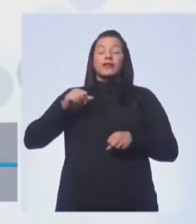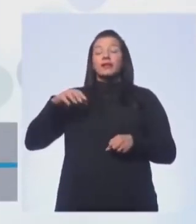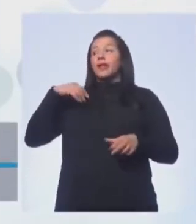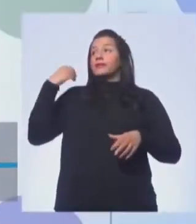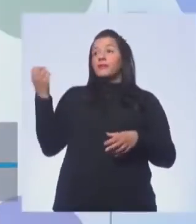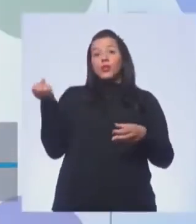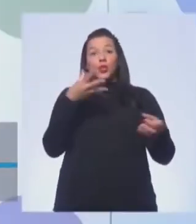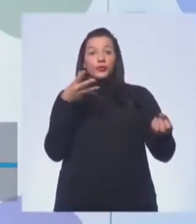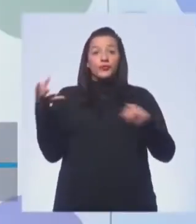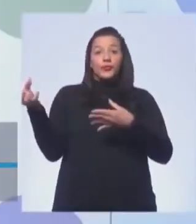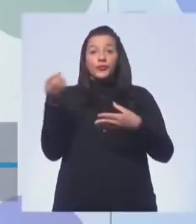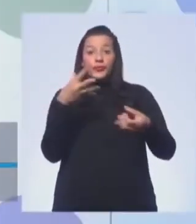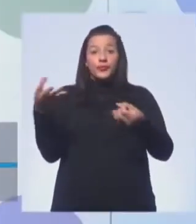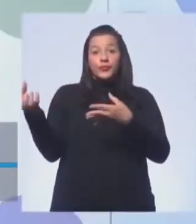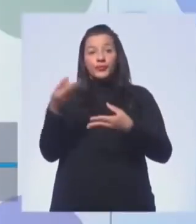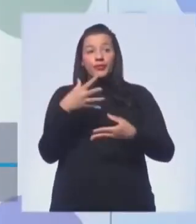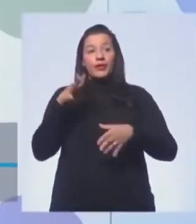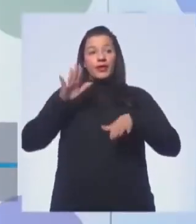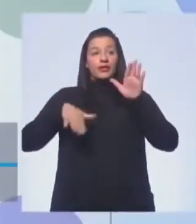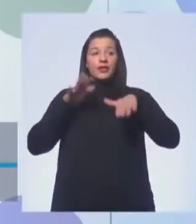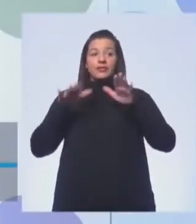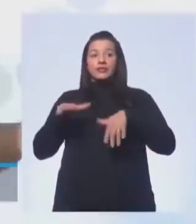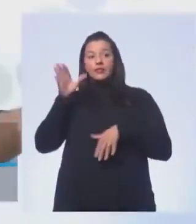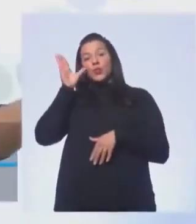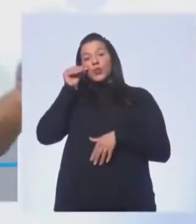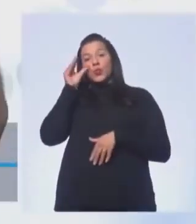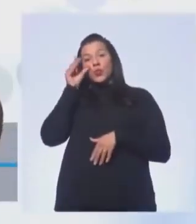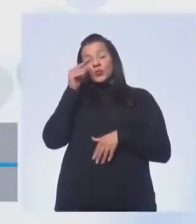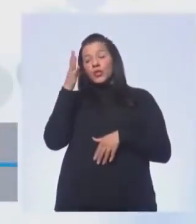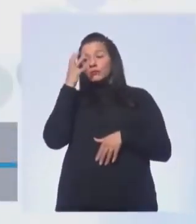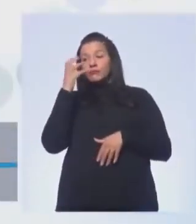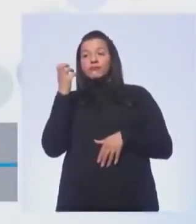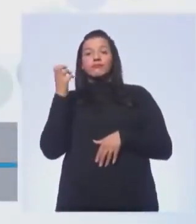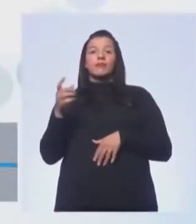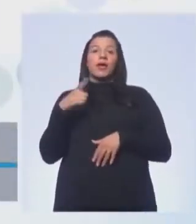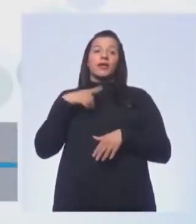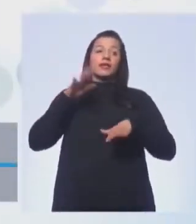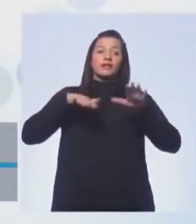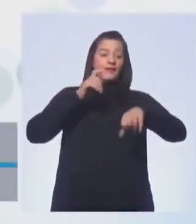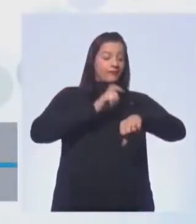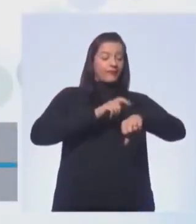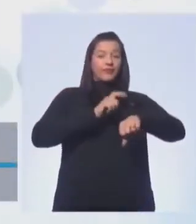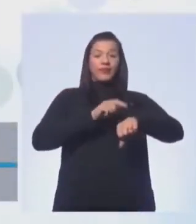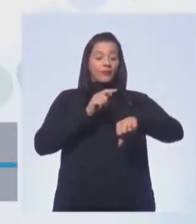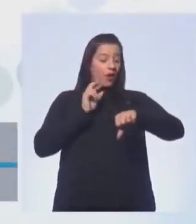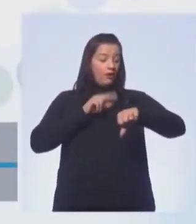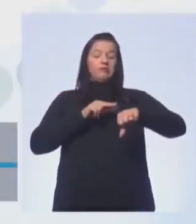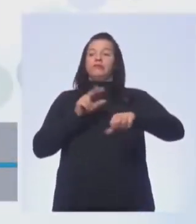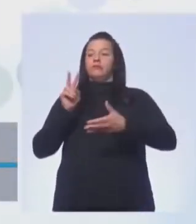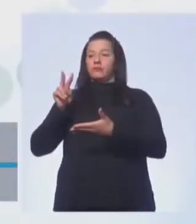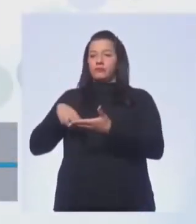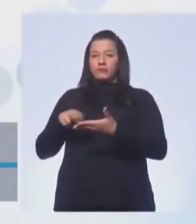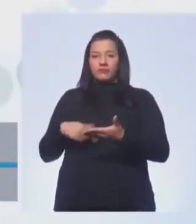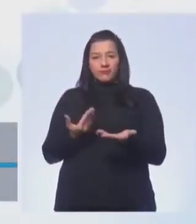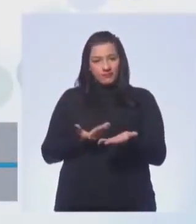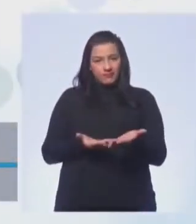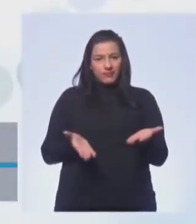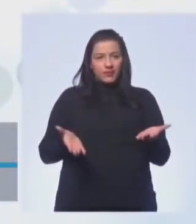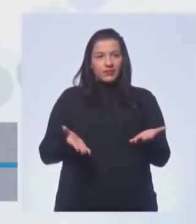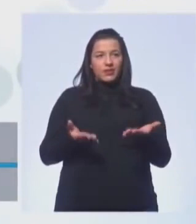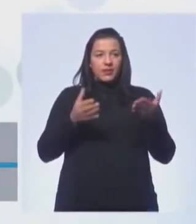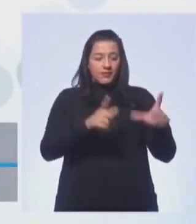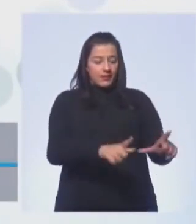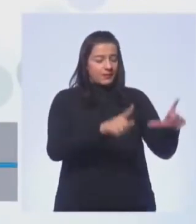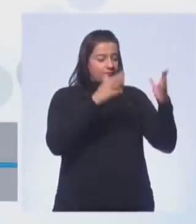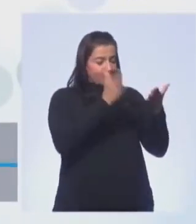Né? Aguça um pouco a curiosidade da gente. E aguça um pouco a curiosidade. E aí dá uma impressão de que você perdeu um tempo na vida, se você parou para ler. Por exemplo, eu peguei um livro